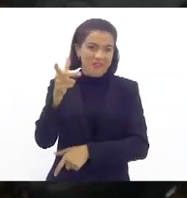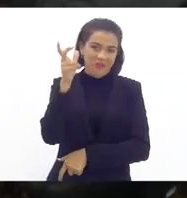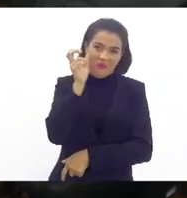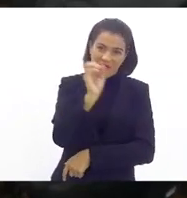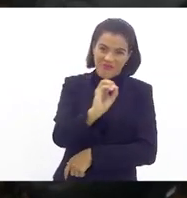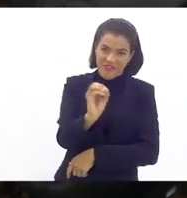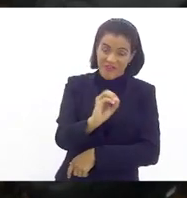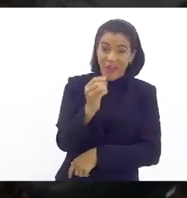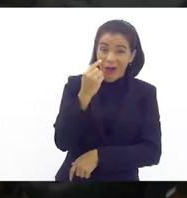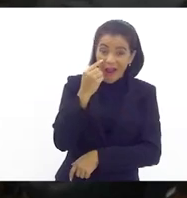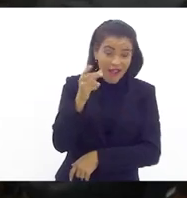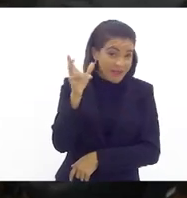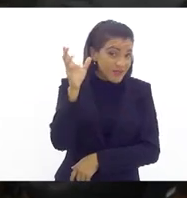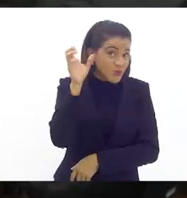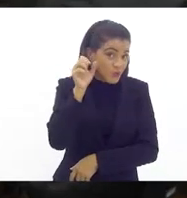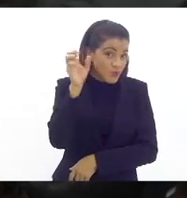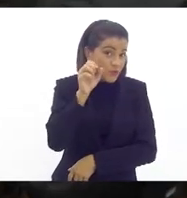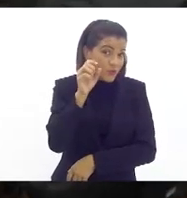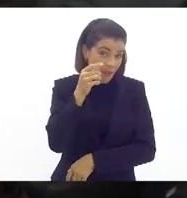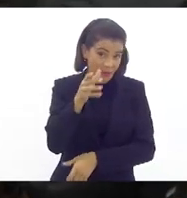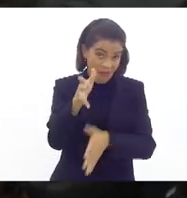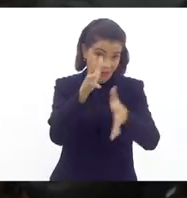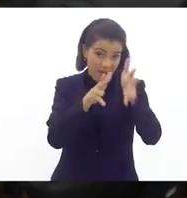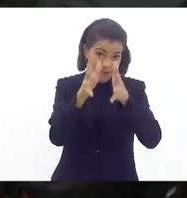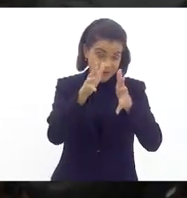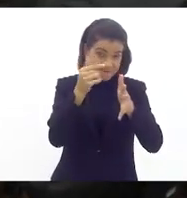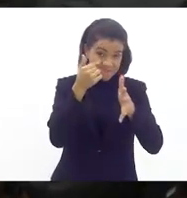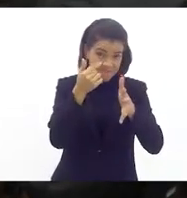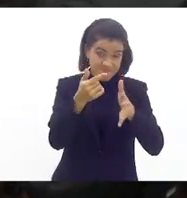escuta essa que é especial para a Defensoria.